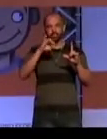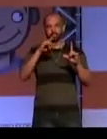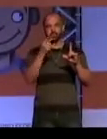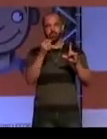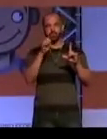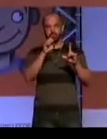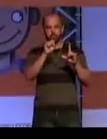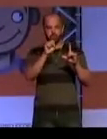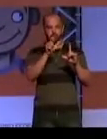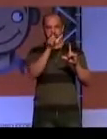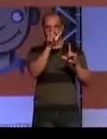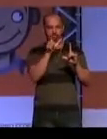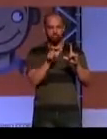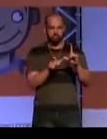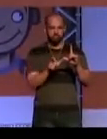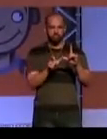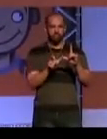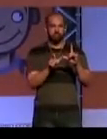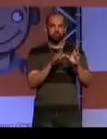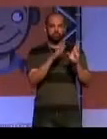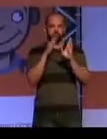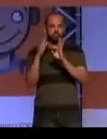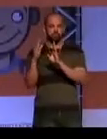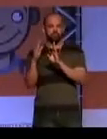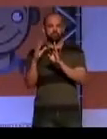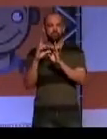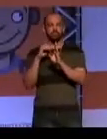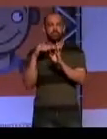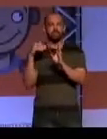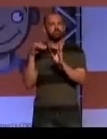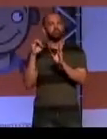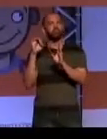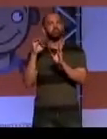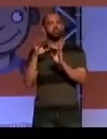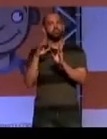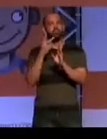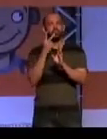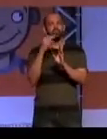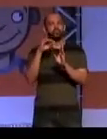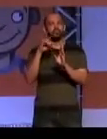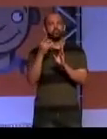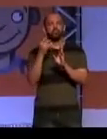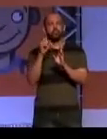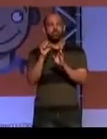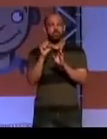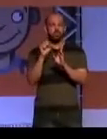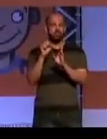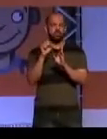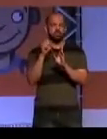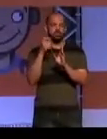coorte, 2.986.000, chega apenas